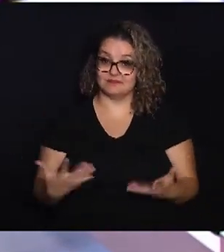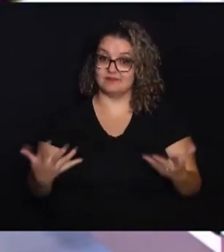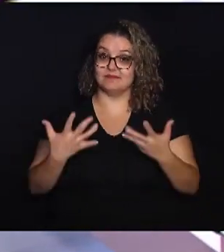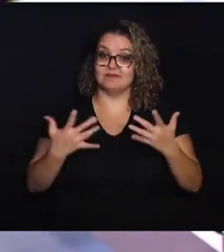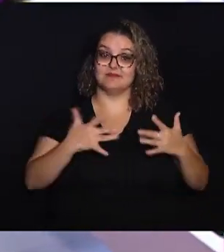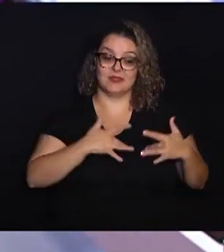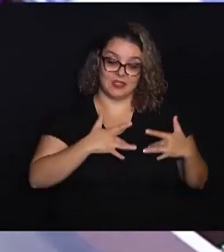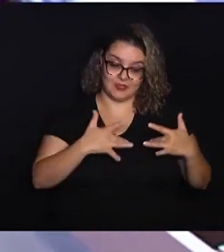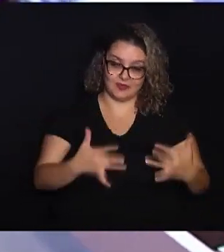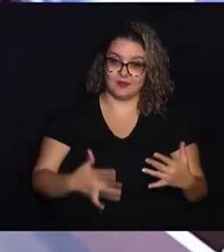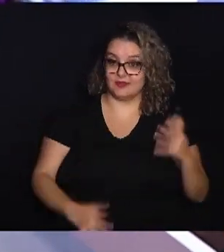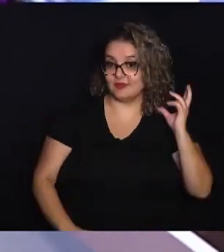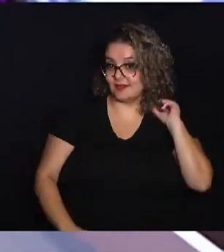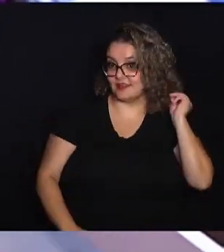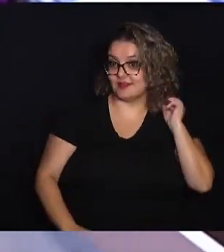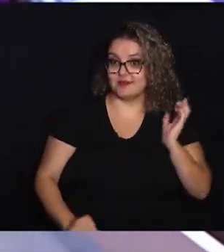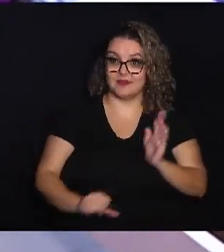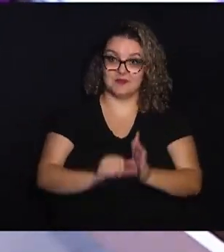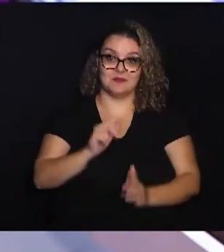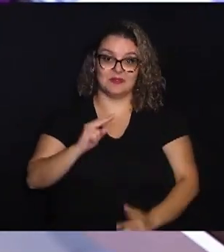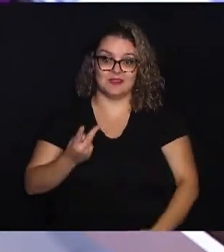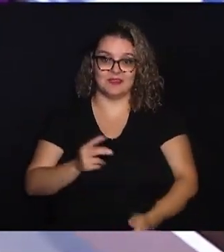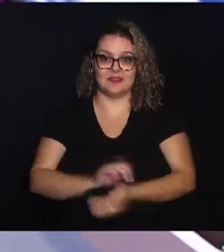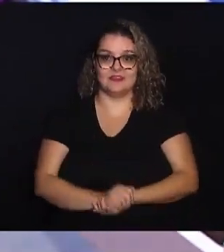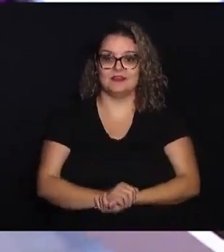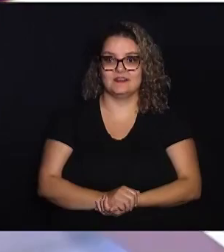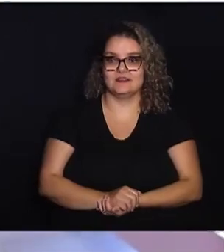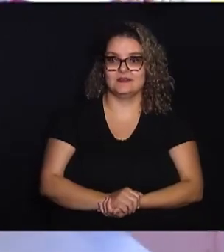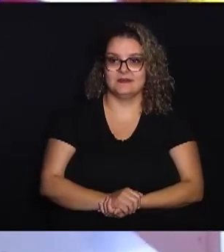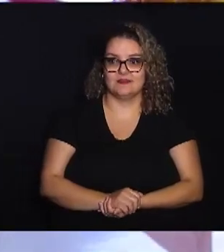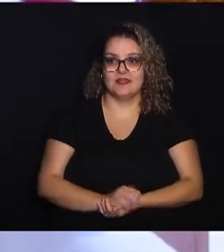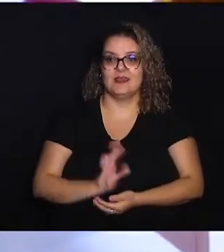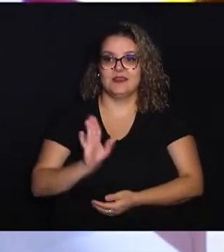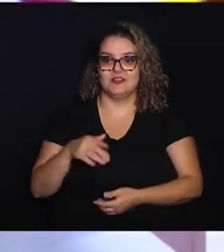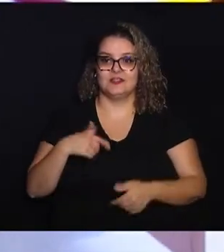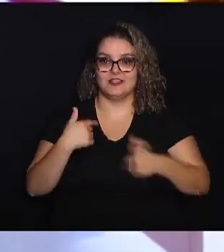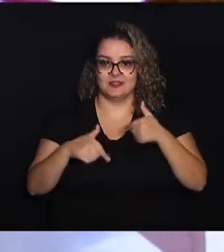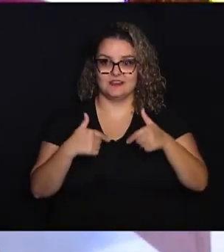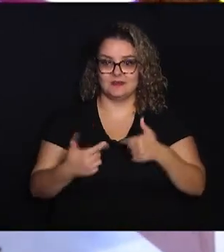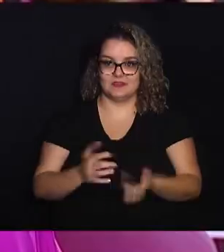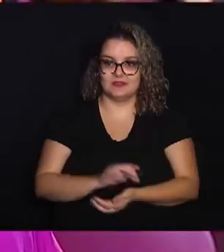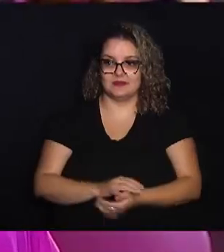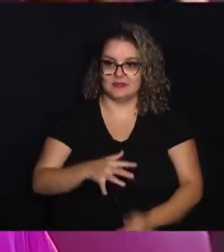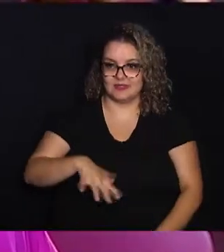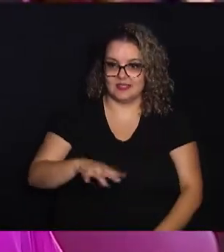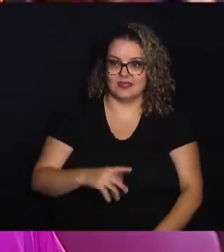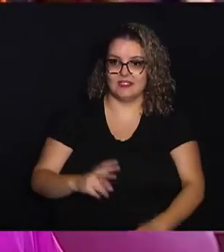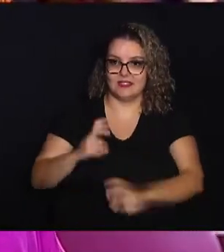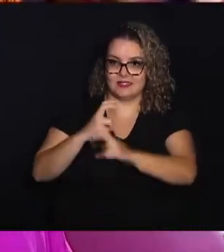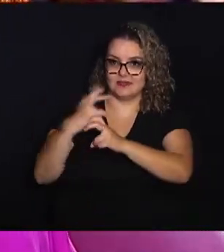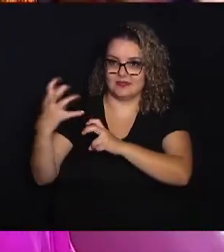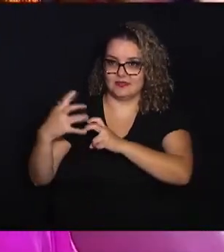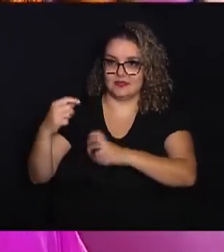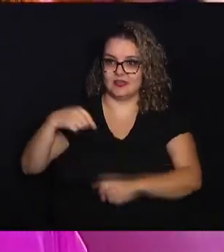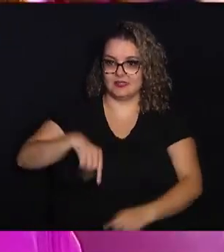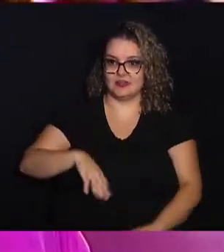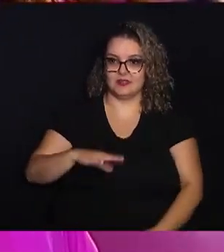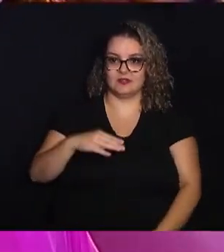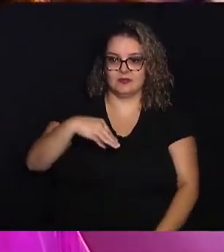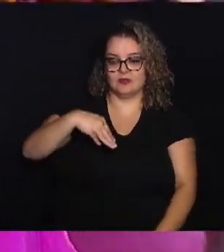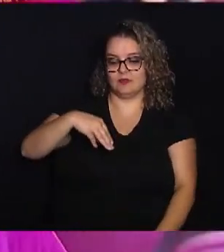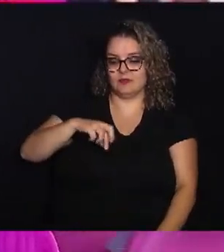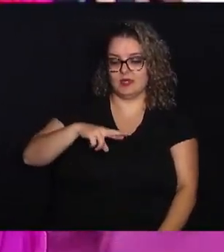doar o cabelo pela primeira vez. A gente já trabalha nessa área, né? Eu trabalho na radioterapia aqui no Mário Gatti. E a gente vê